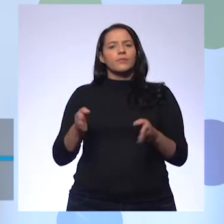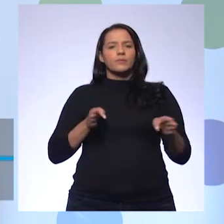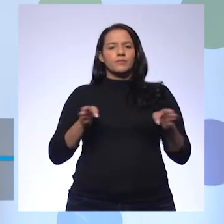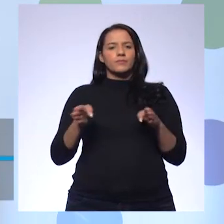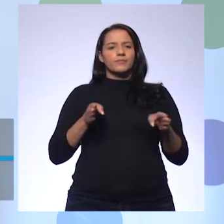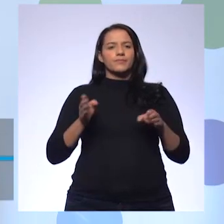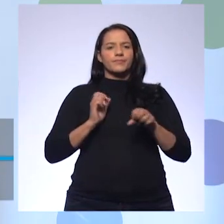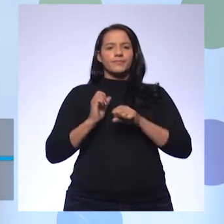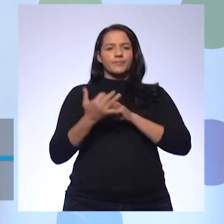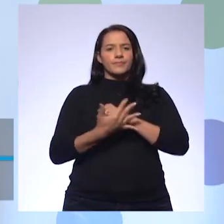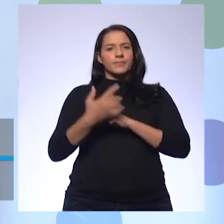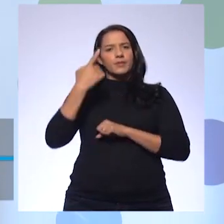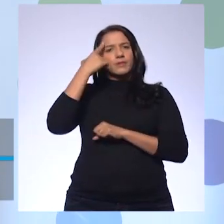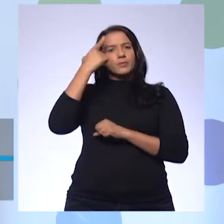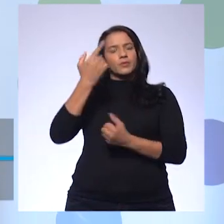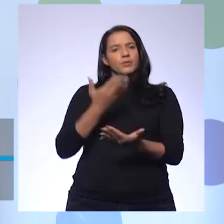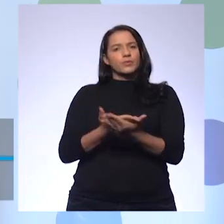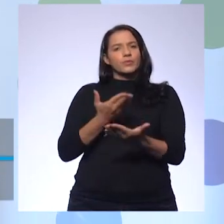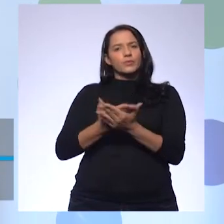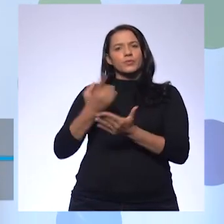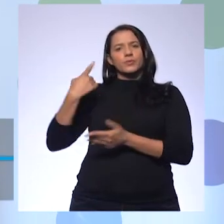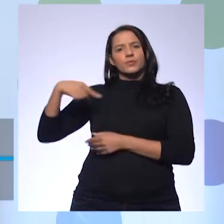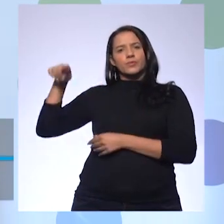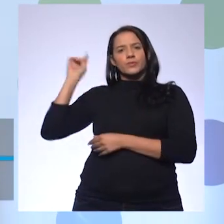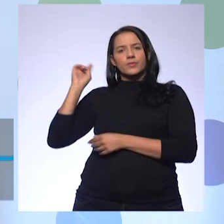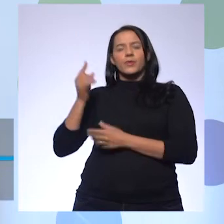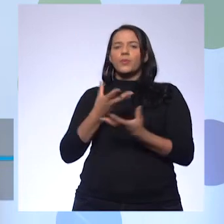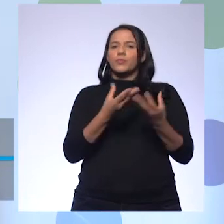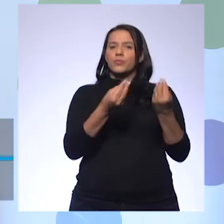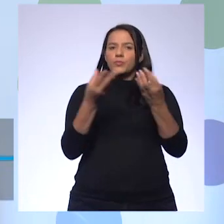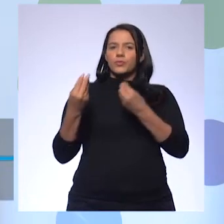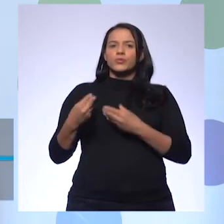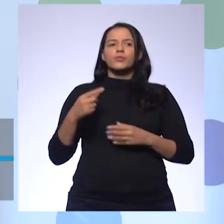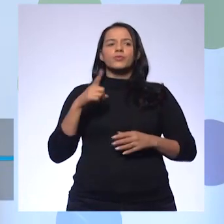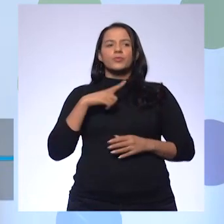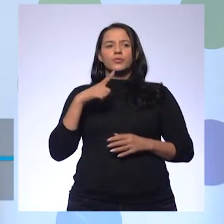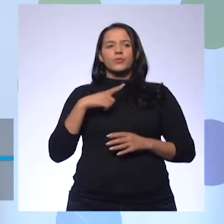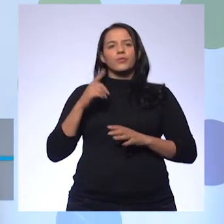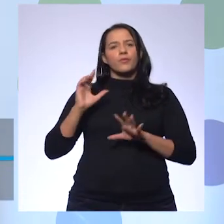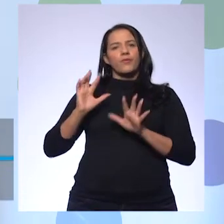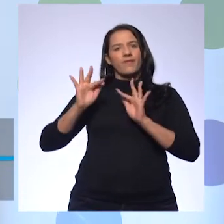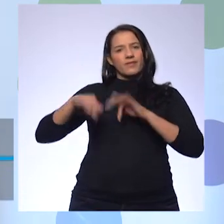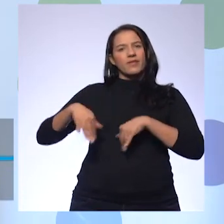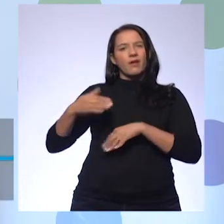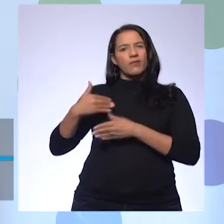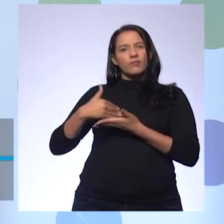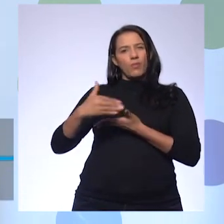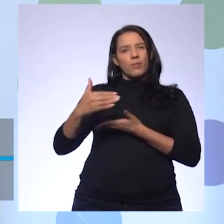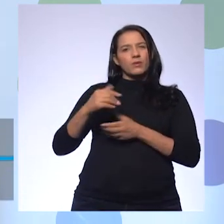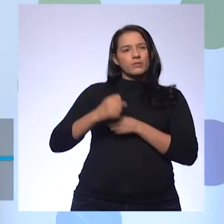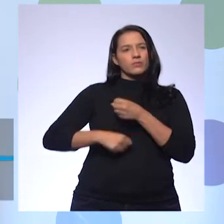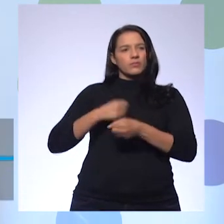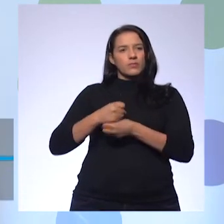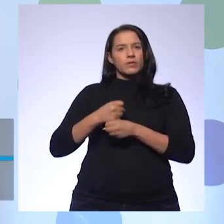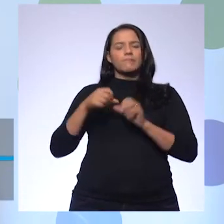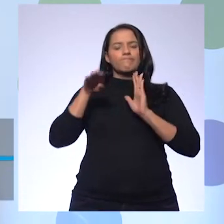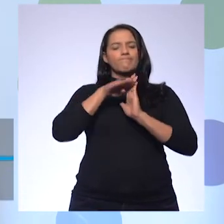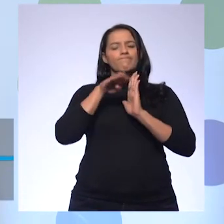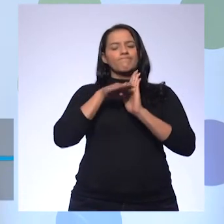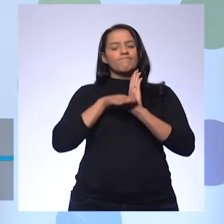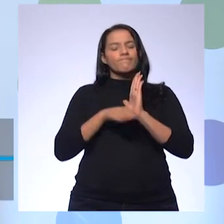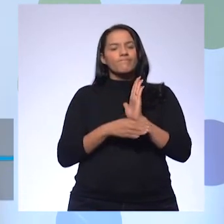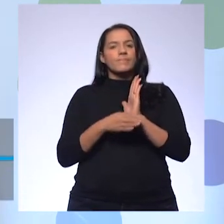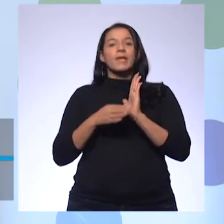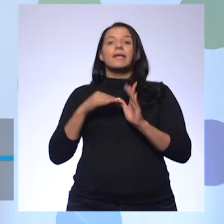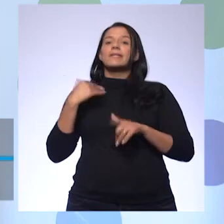para vocês na aula passada que muitos fizeram uma listinha lá no final do ano, no começo do ano, eu mesma fiz, e a